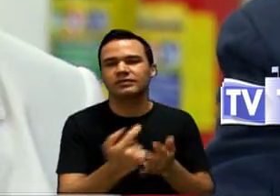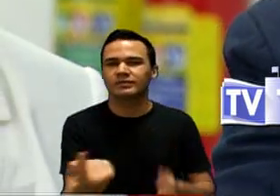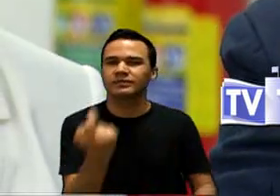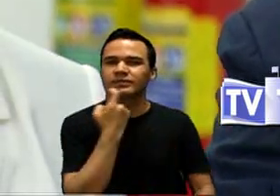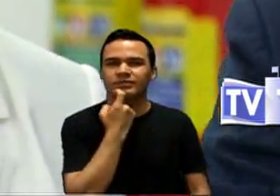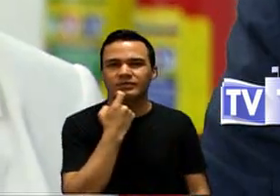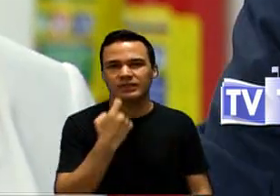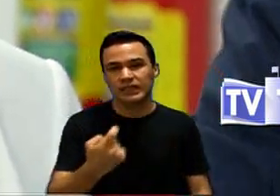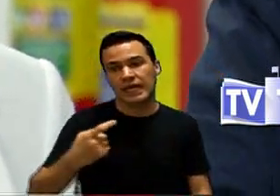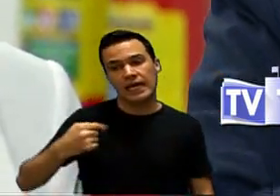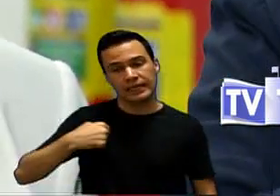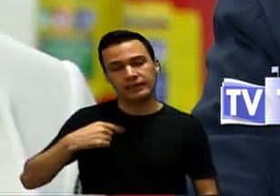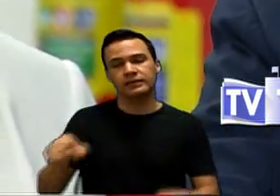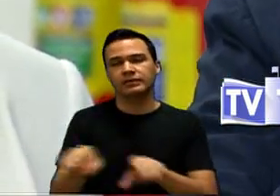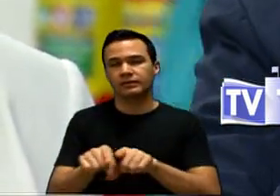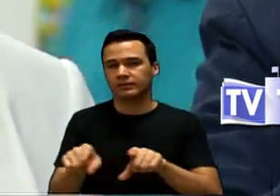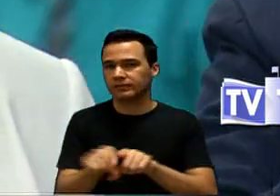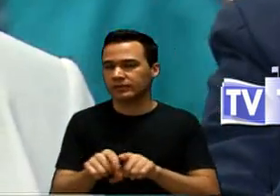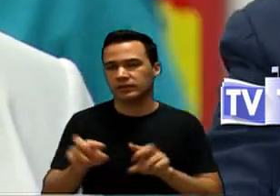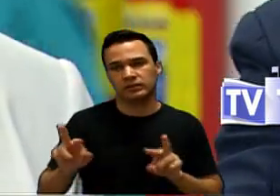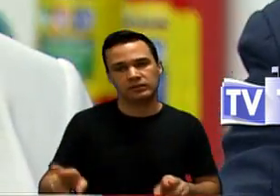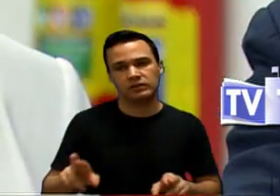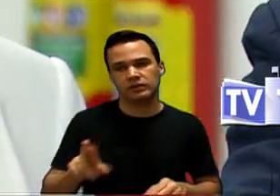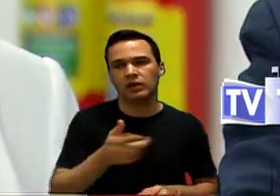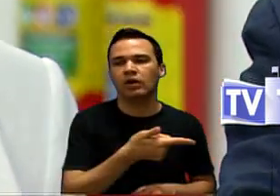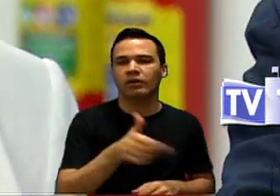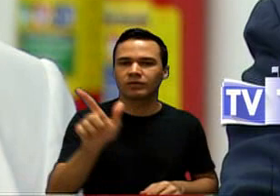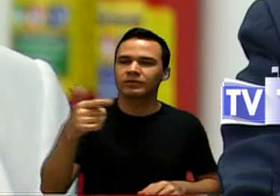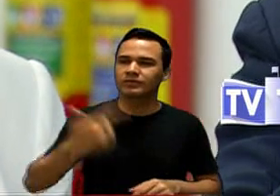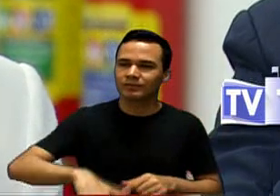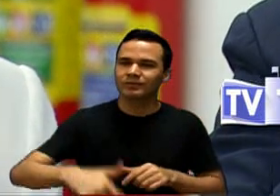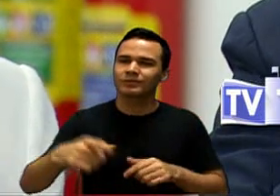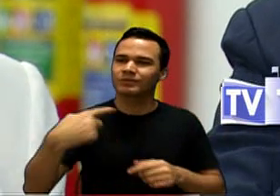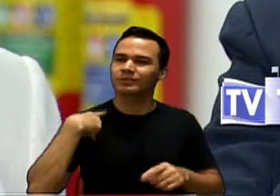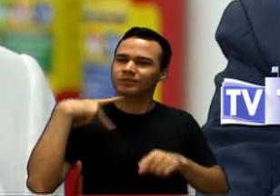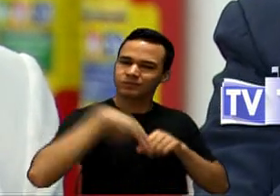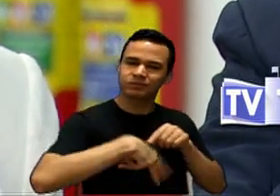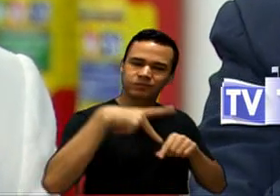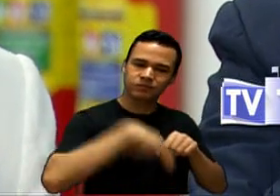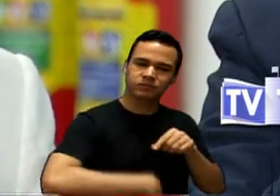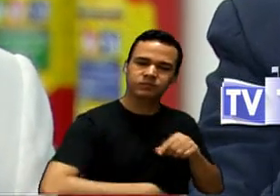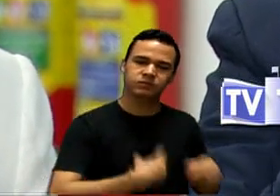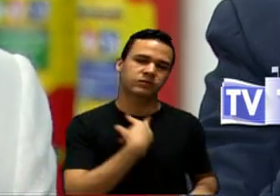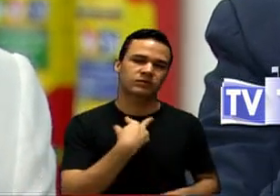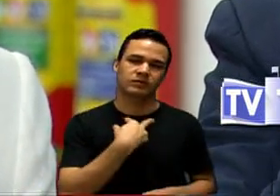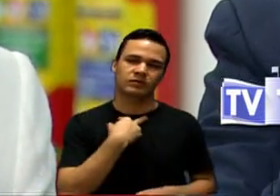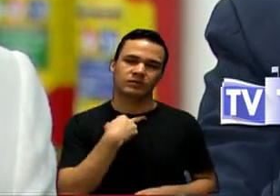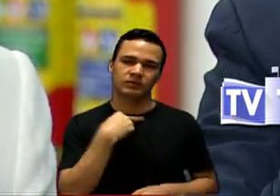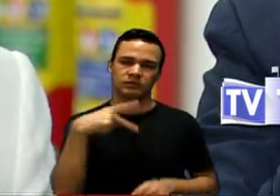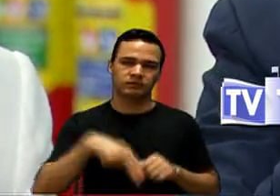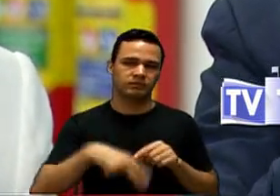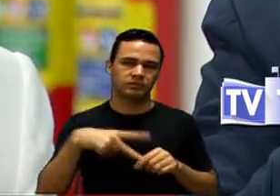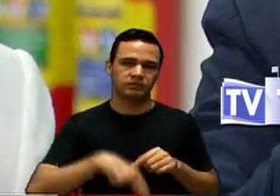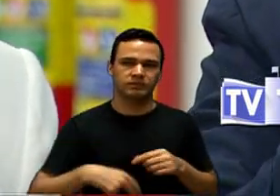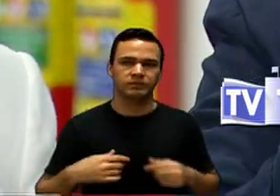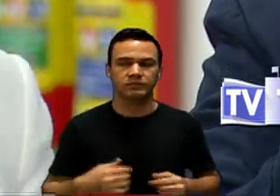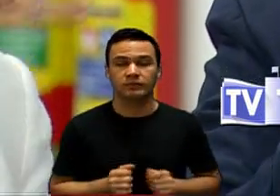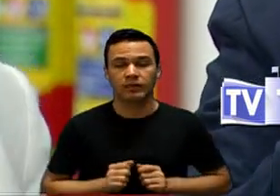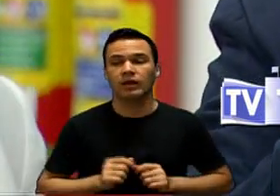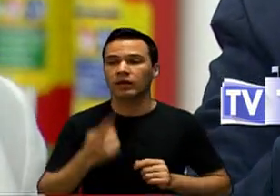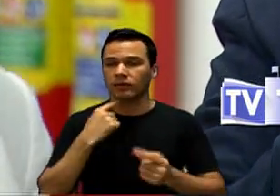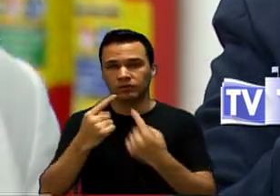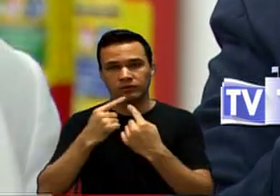falei com ele, com o Gessé. Outra vez o senhor está sendo oportunista, ele está na mesa aí, abrindo o microfone para o senhor cortar a minha palavra. E falei com